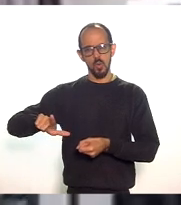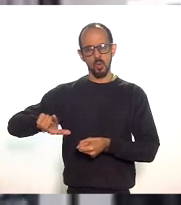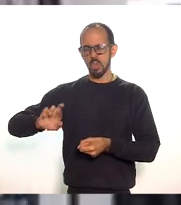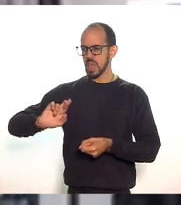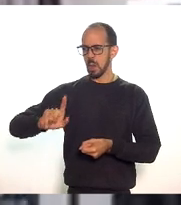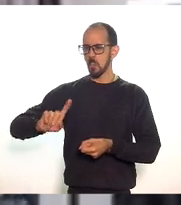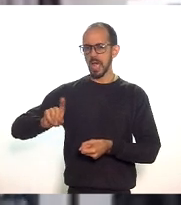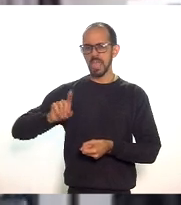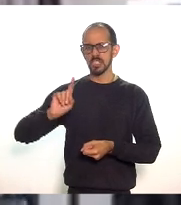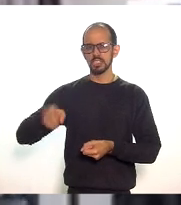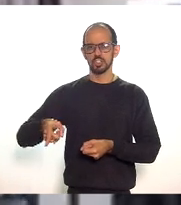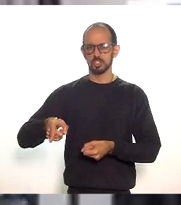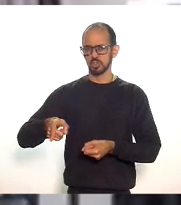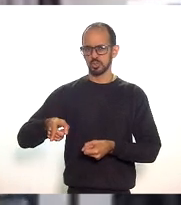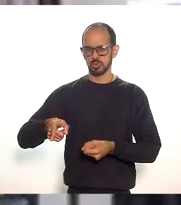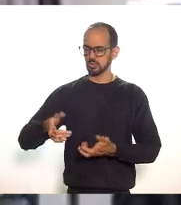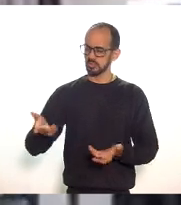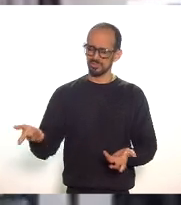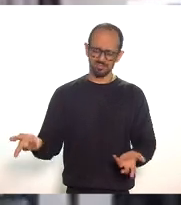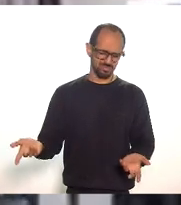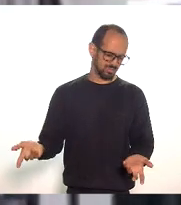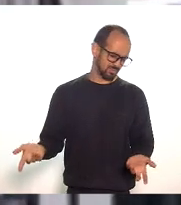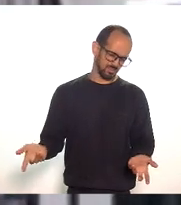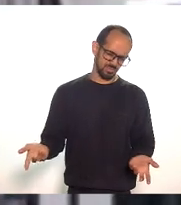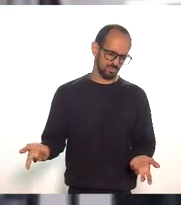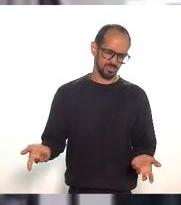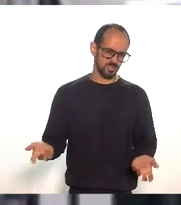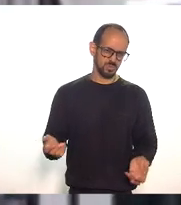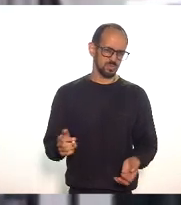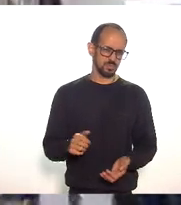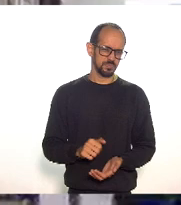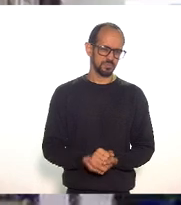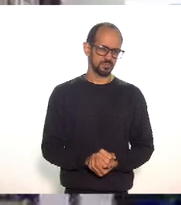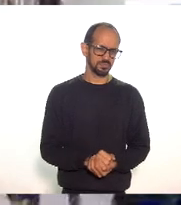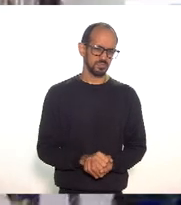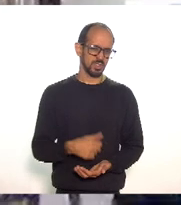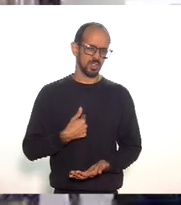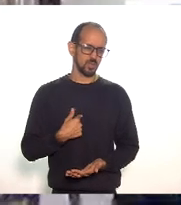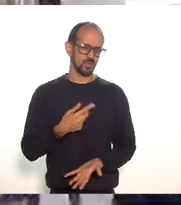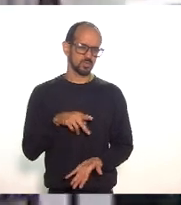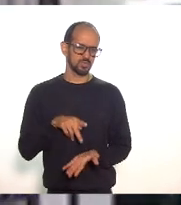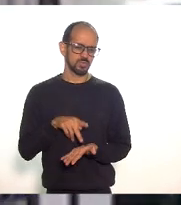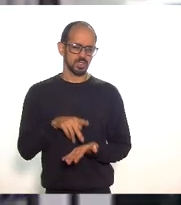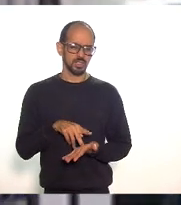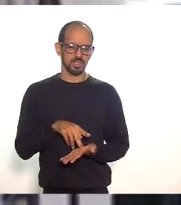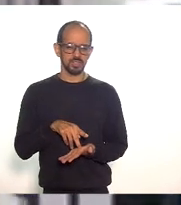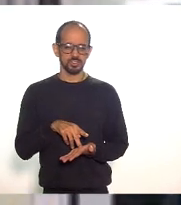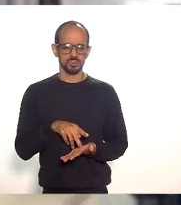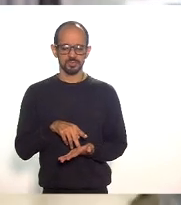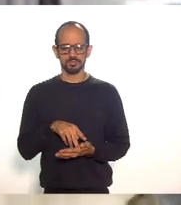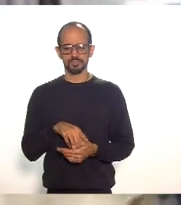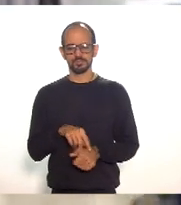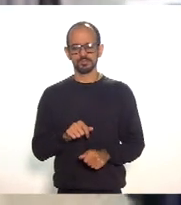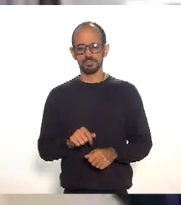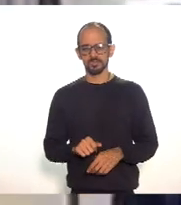disto, entendeu? Não é nada disto. Então, eu realmente fico